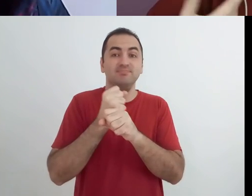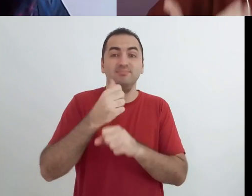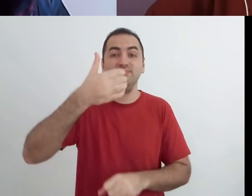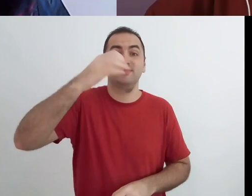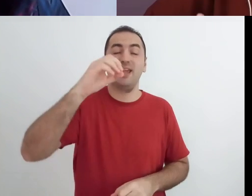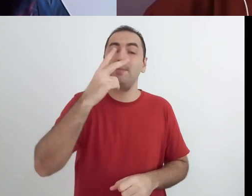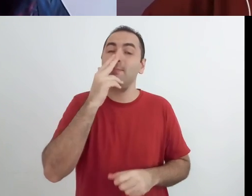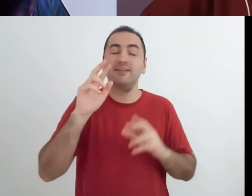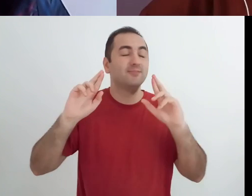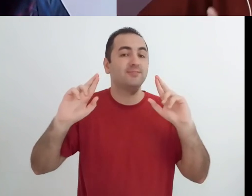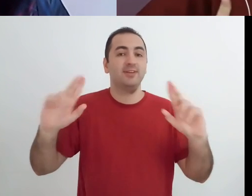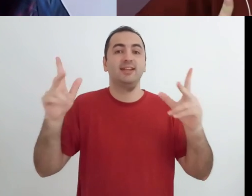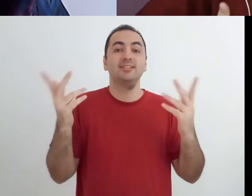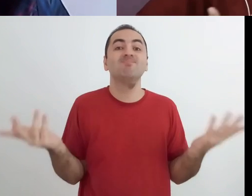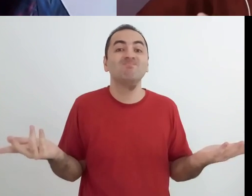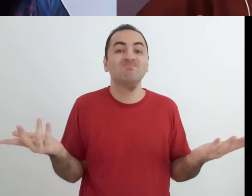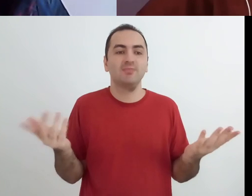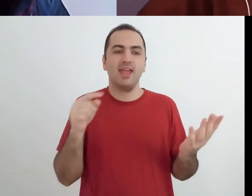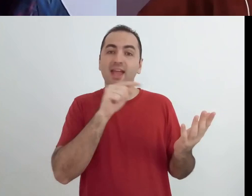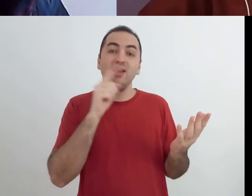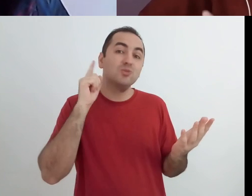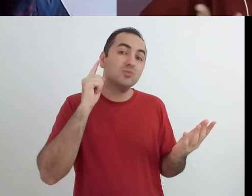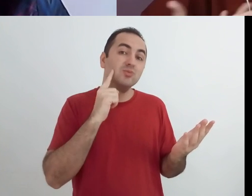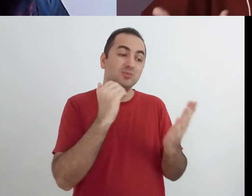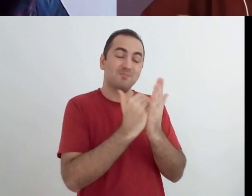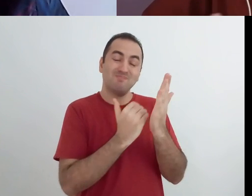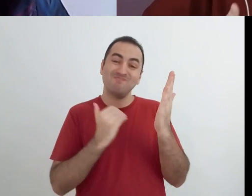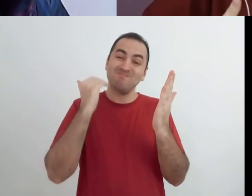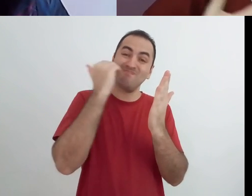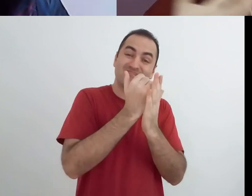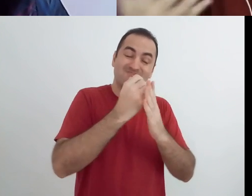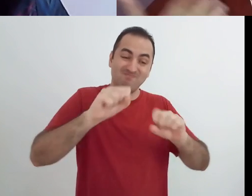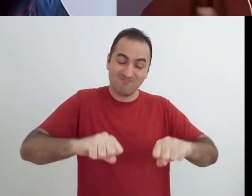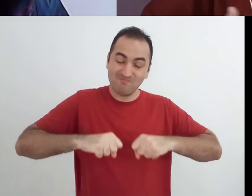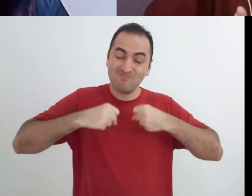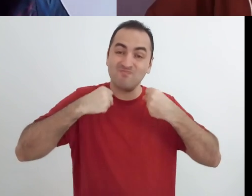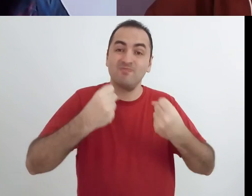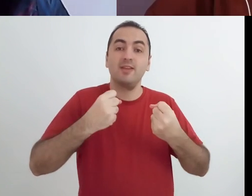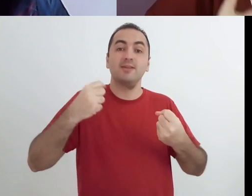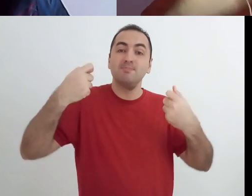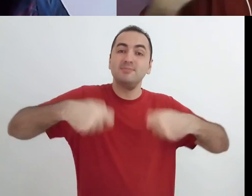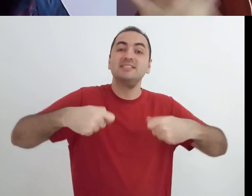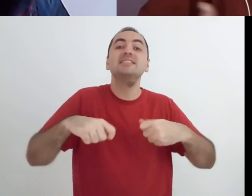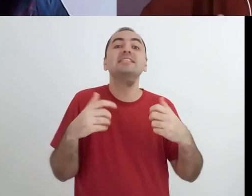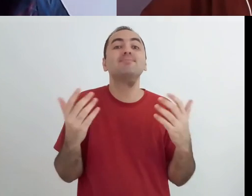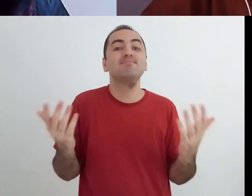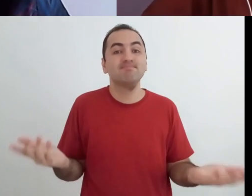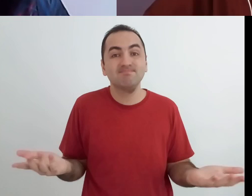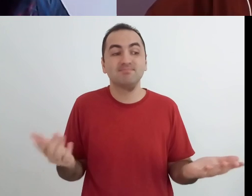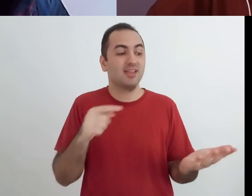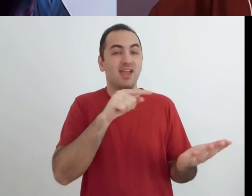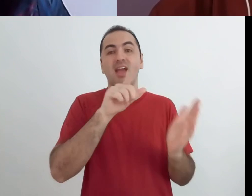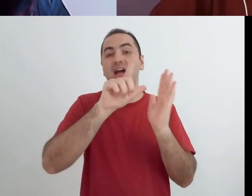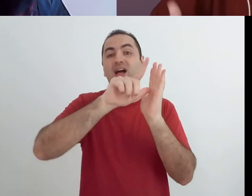vida, na sua vida profissional, na sua vida pessoal, amorosa, e todas as áreas da vida,